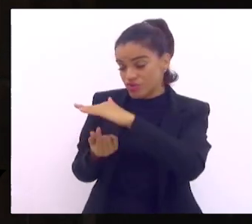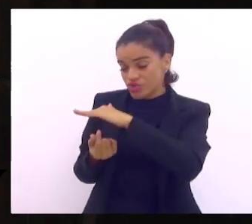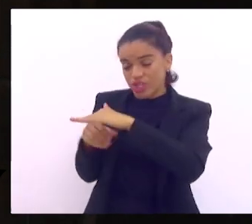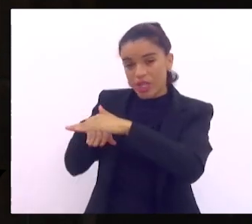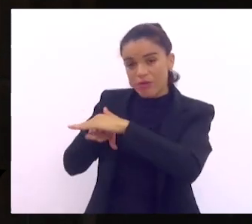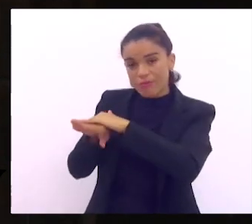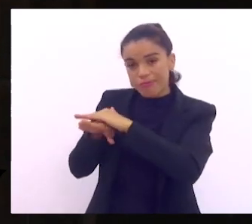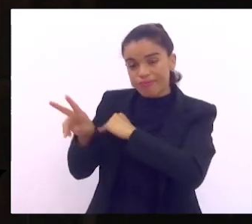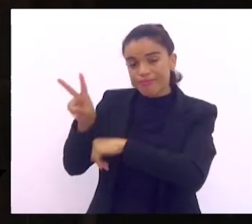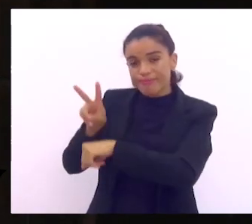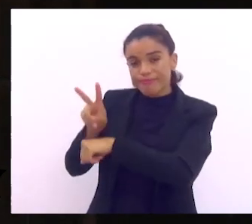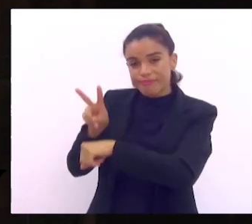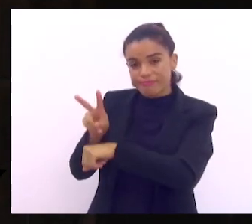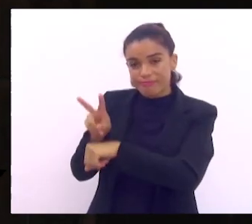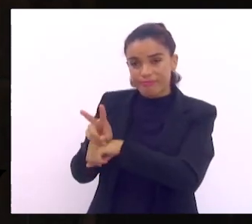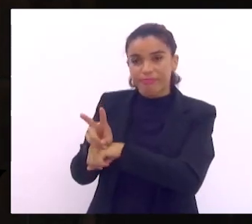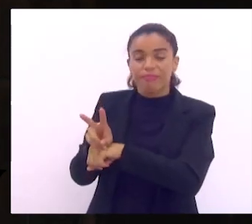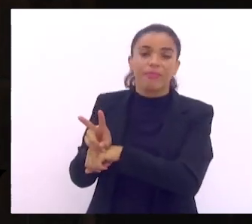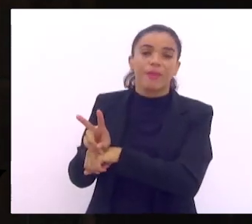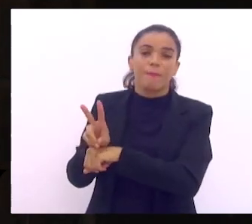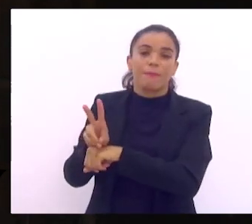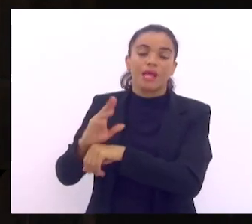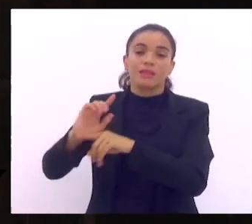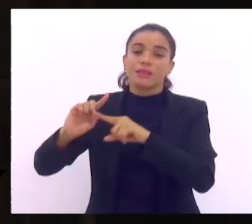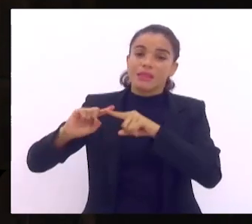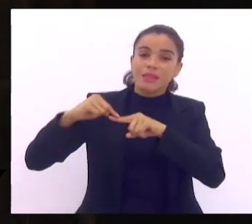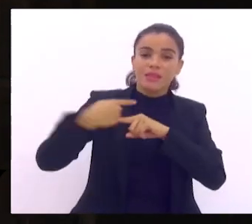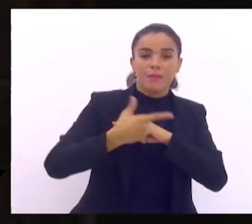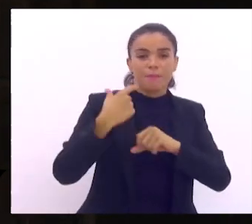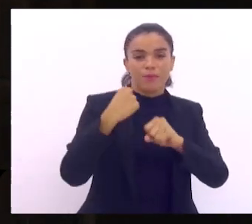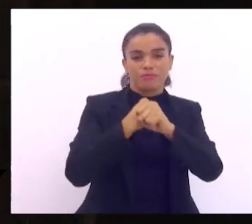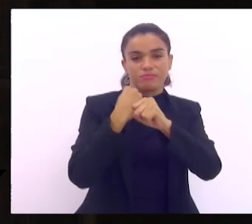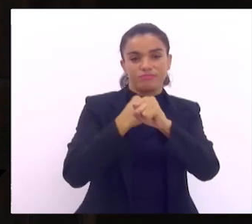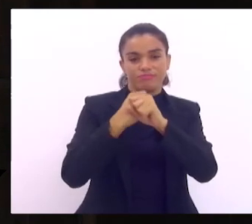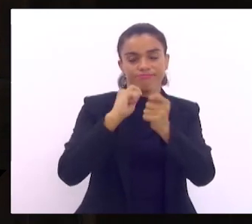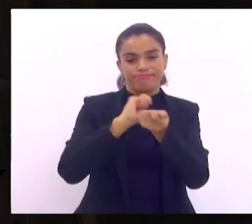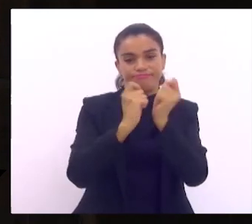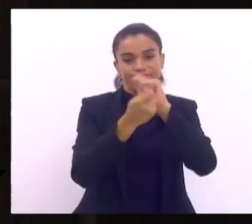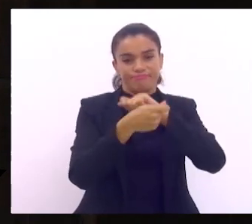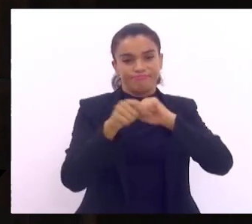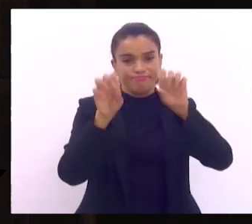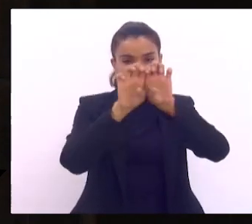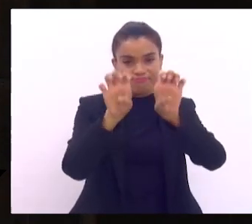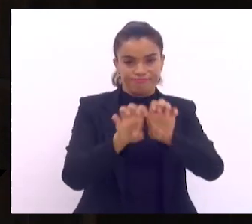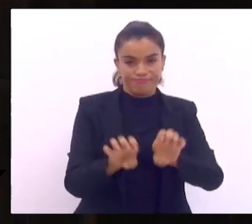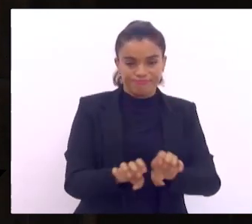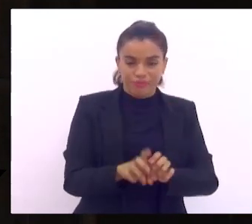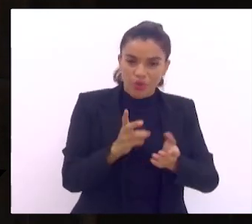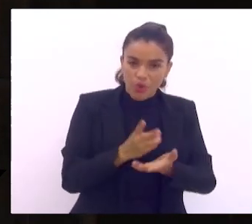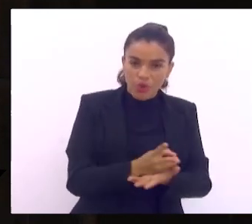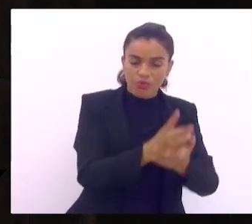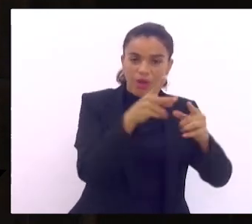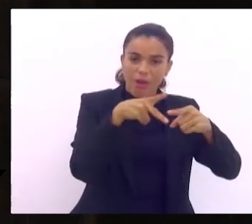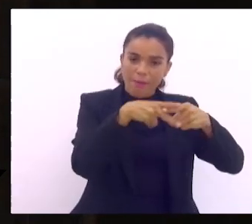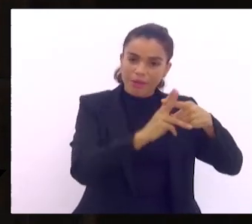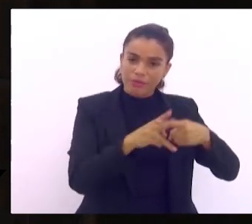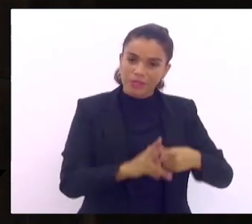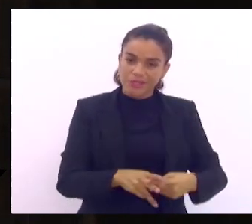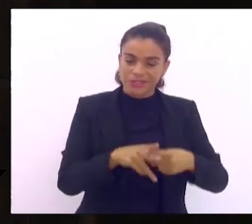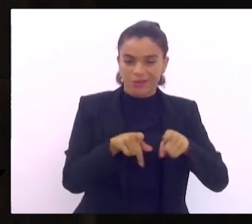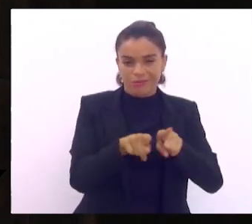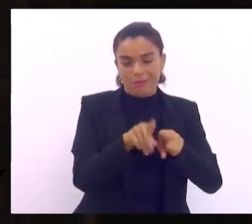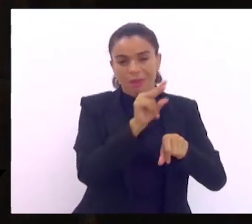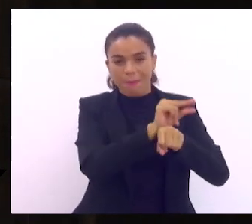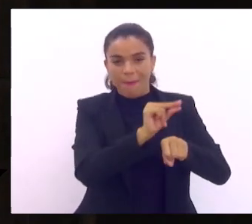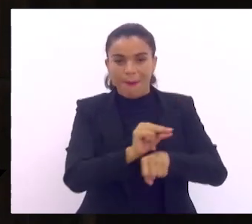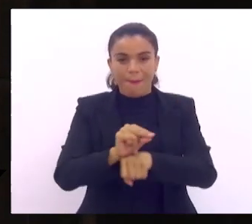Barros pós-reforma, para que nós pudéssemos manter a manutenção e preservação do estádio de